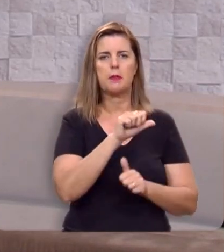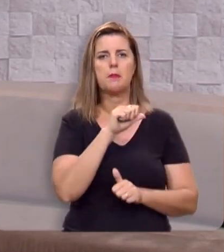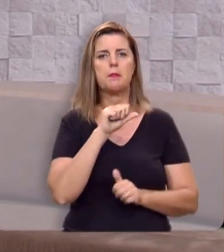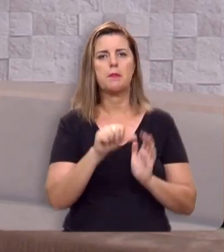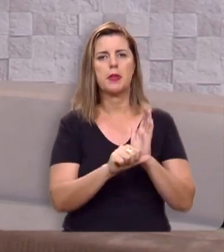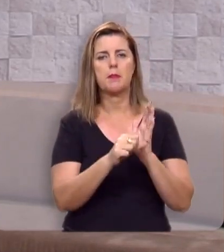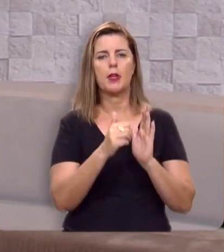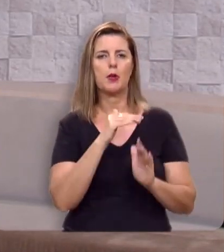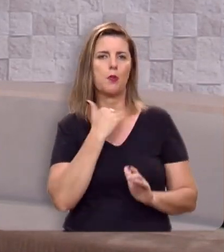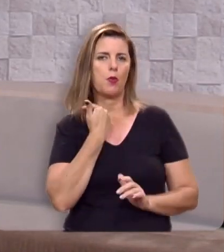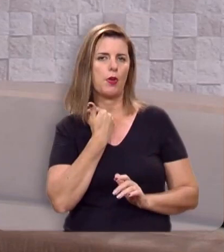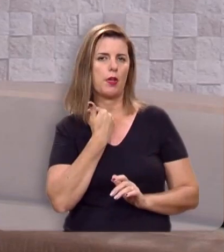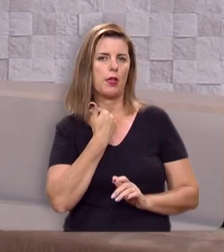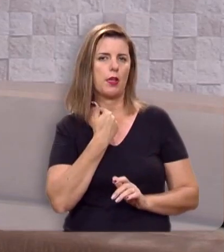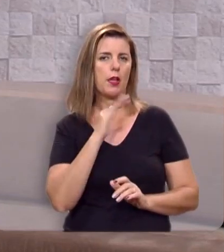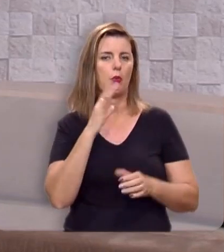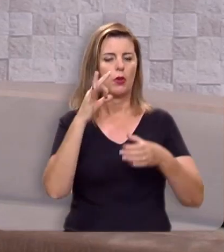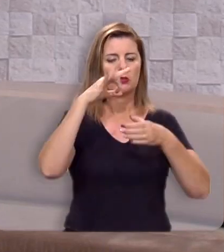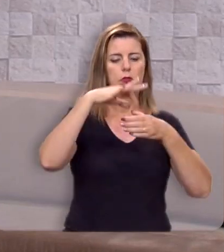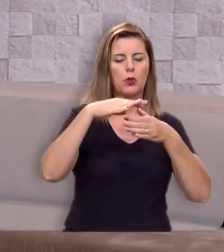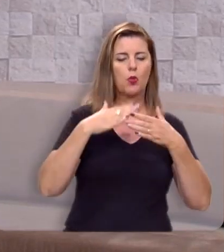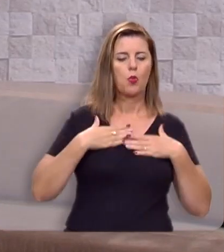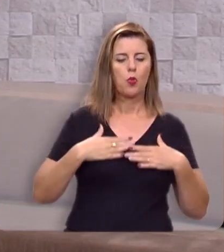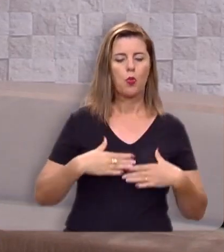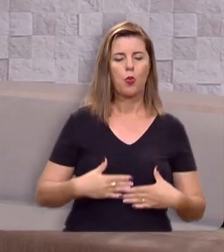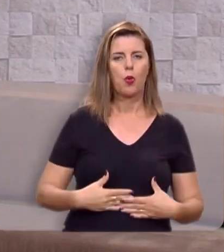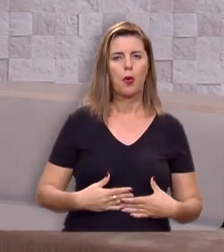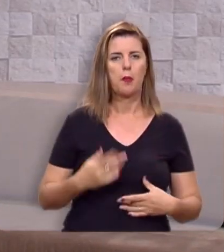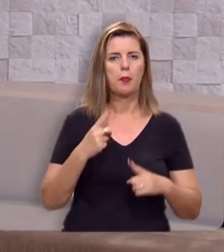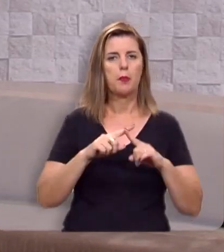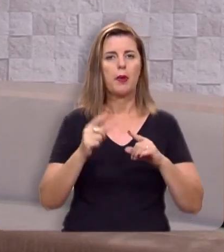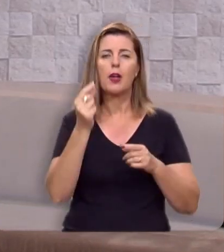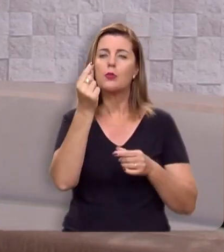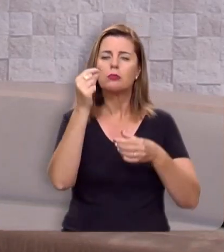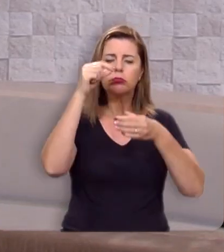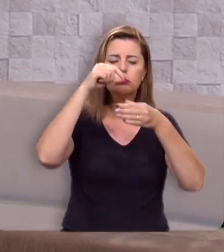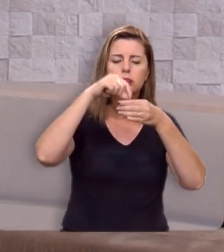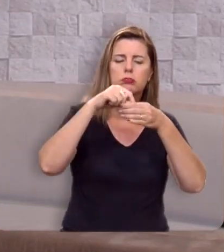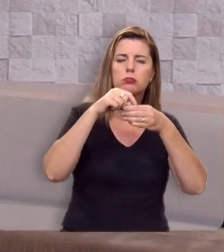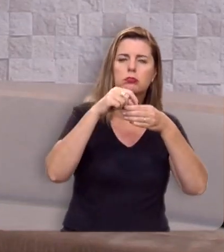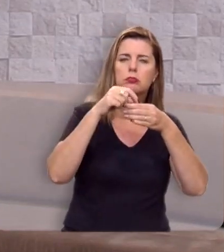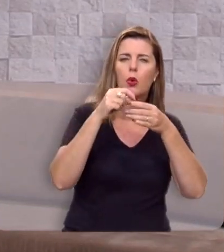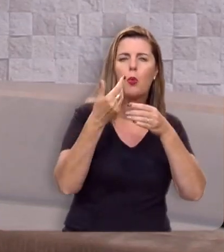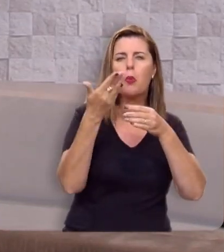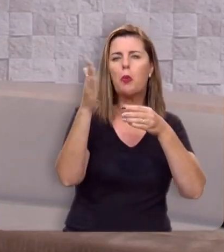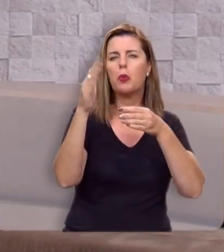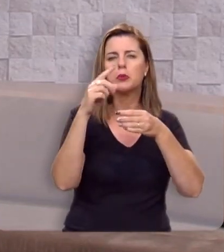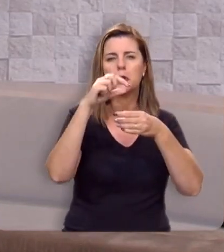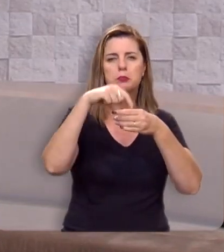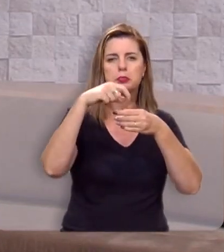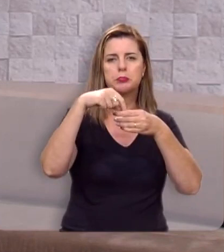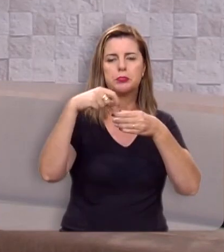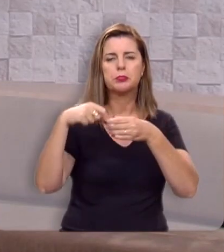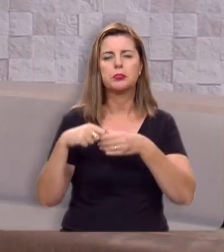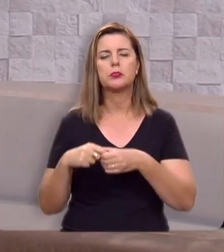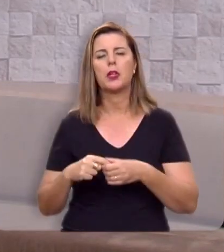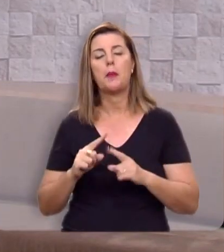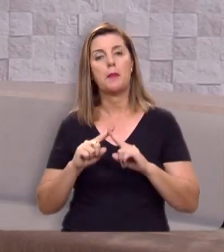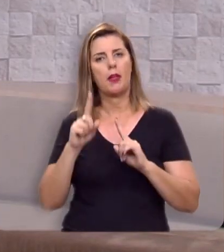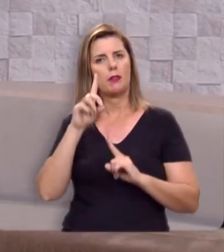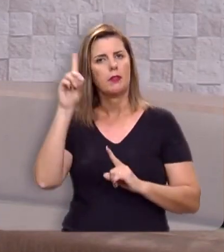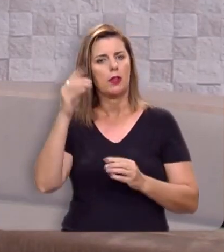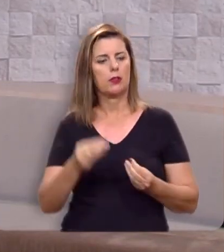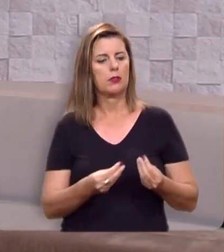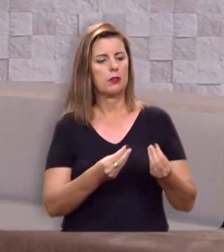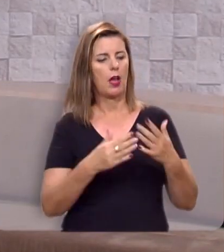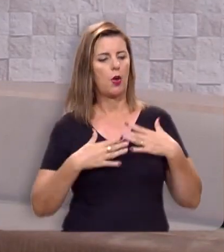quando semeias, não semeias o corpo que há de ser, mas o simples grão, como de trigo ou de qualquer outra semente. Mas Deus lhe dá